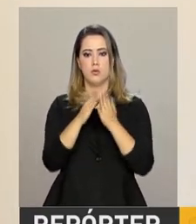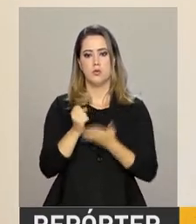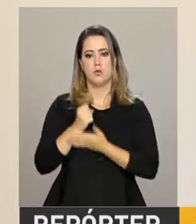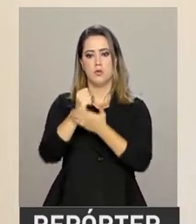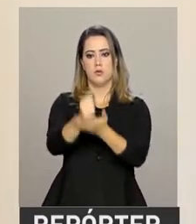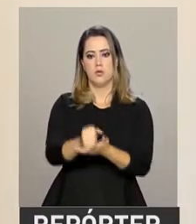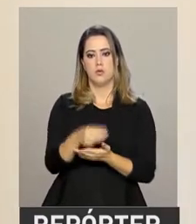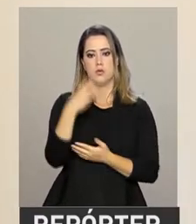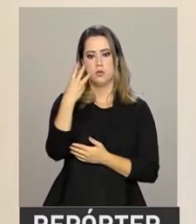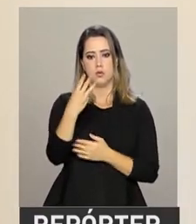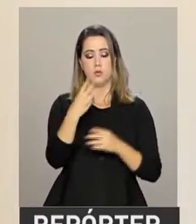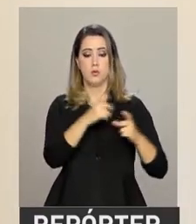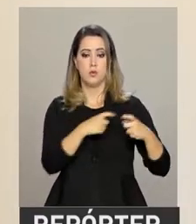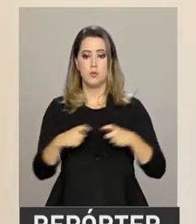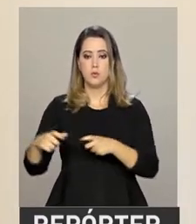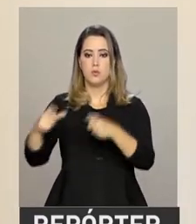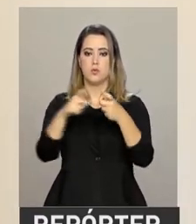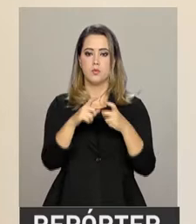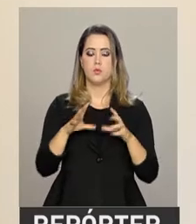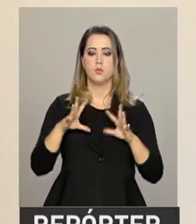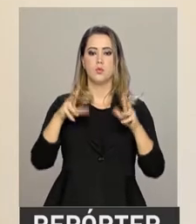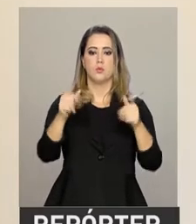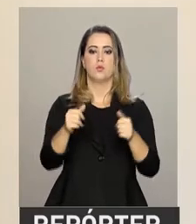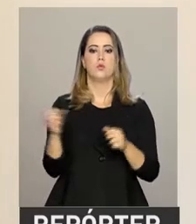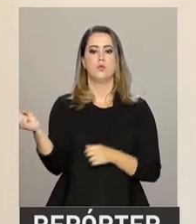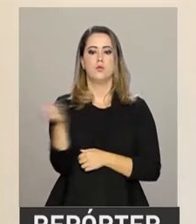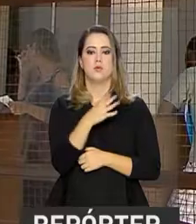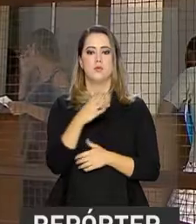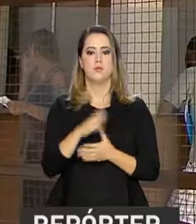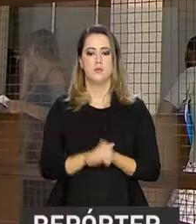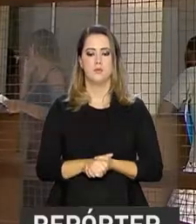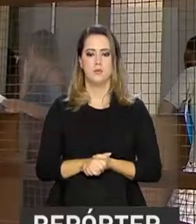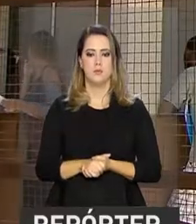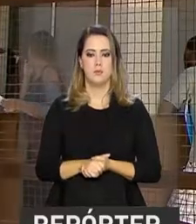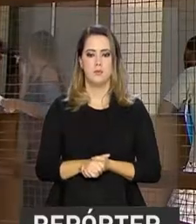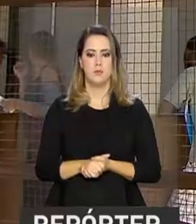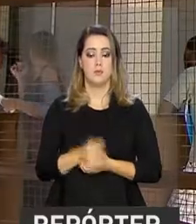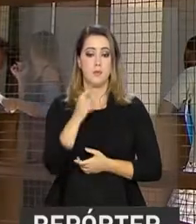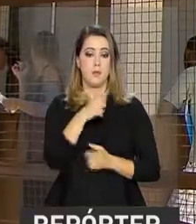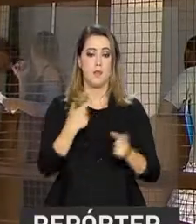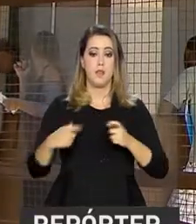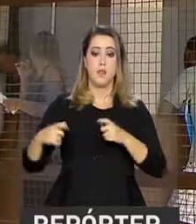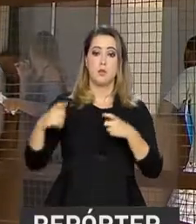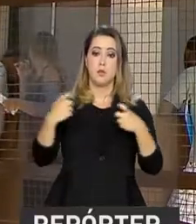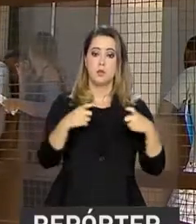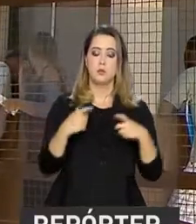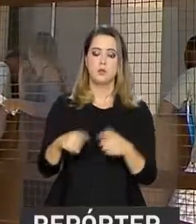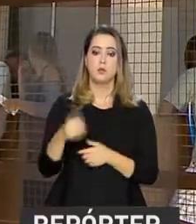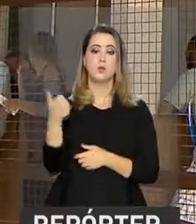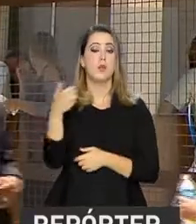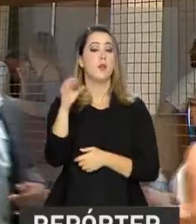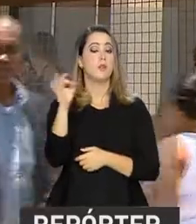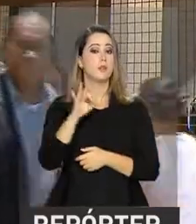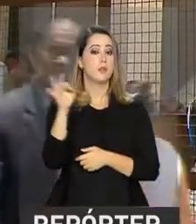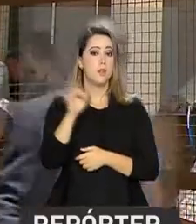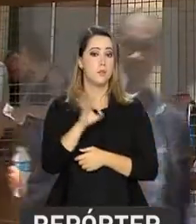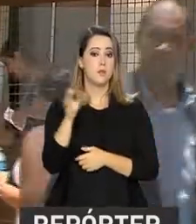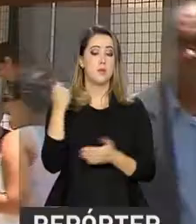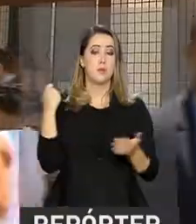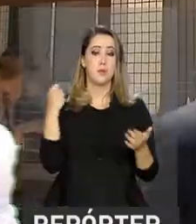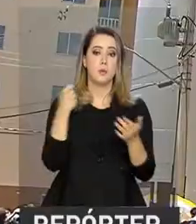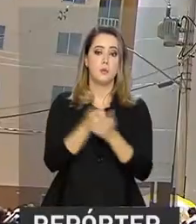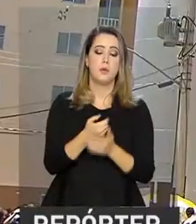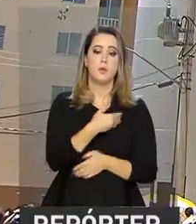entregues em três residenciais, todas novinhas em folha. As residências foram 100% financiadas pelo